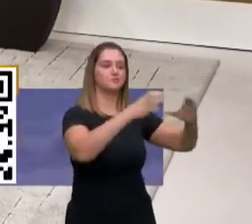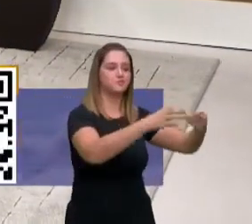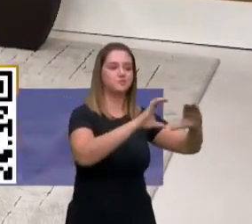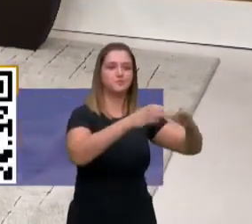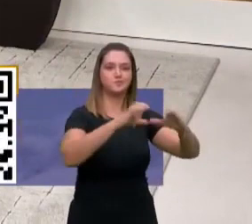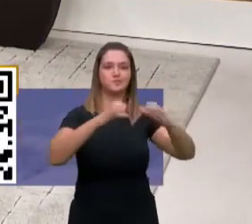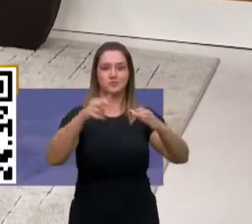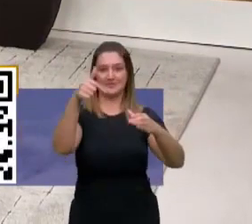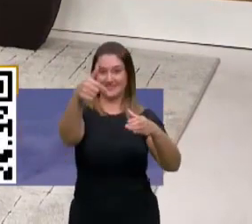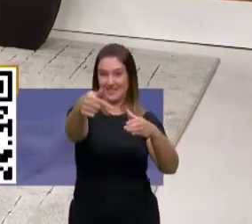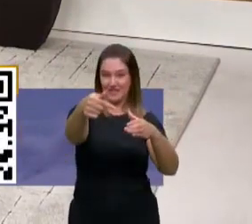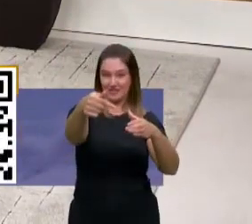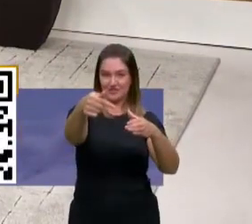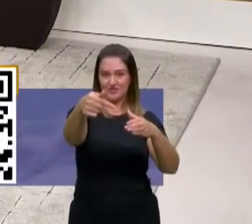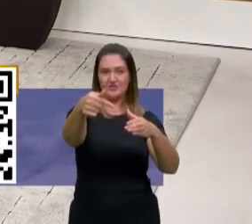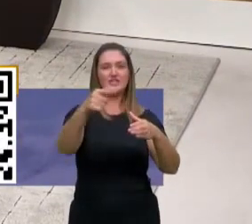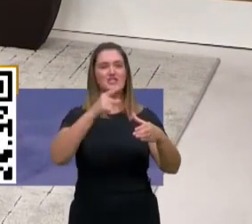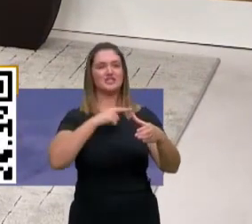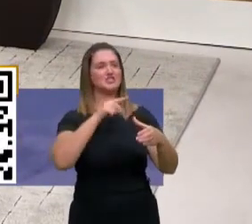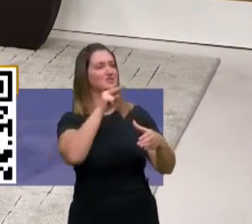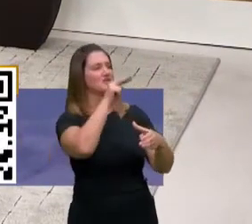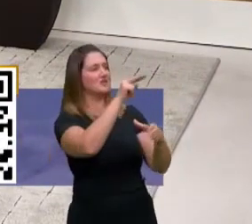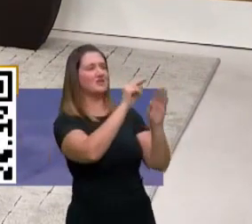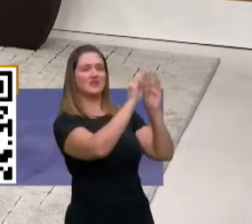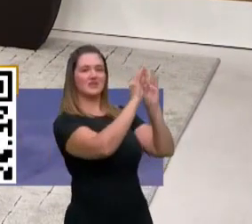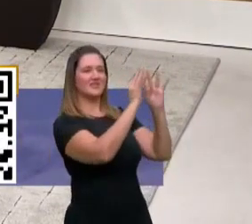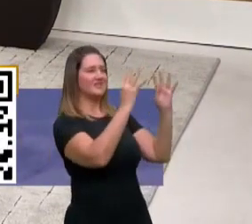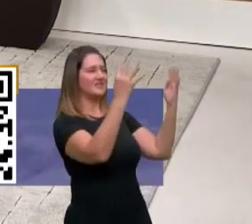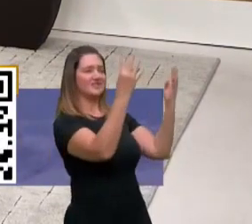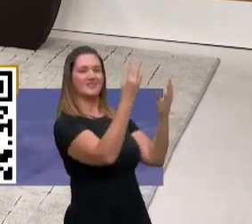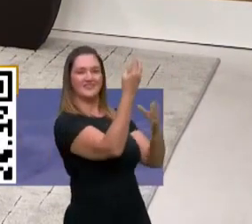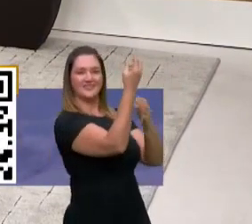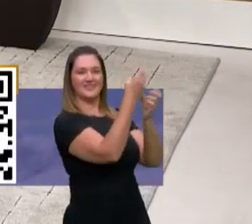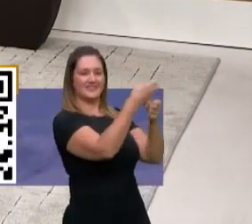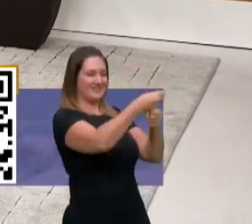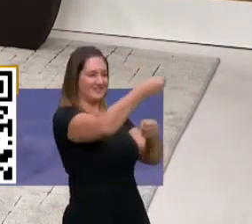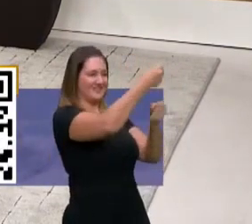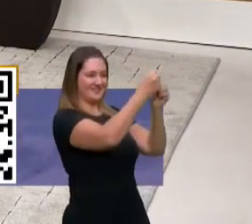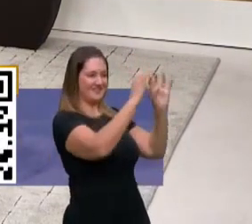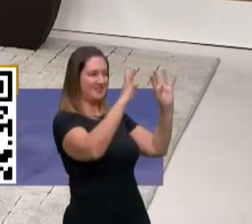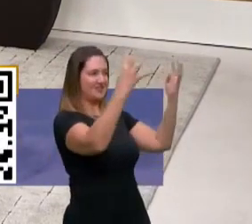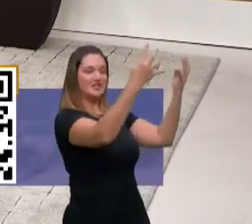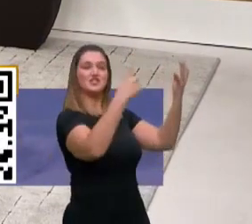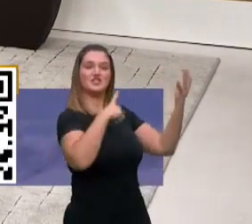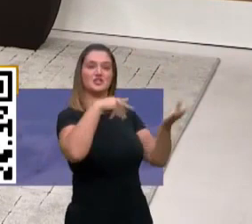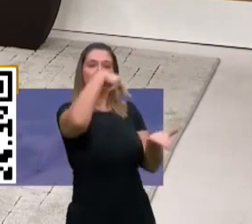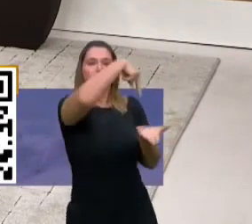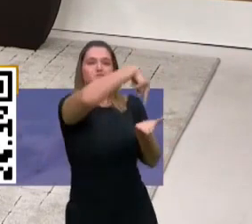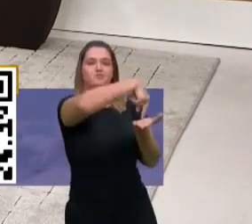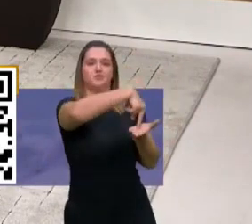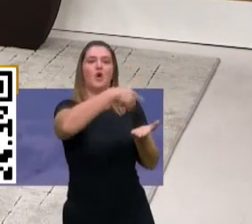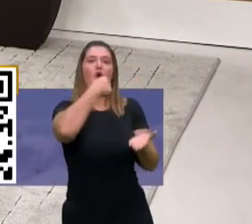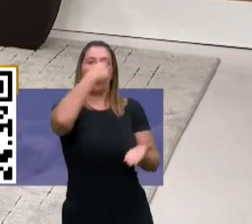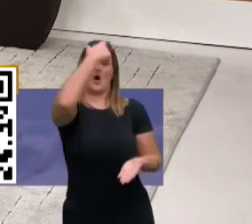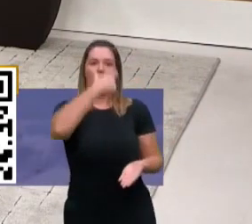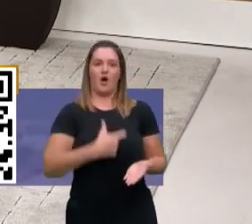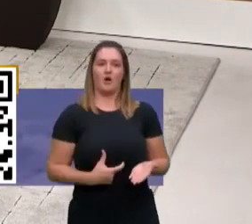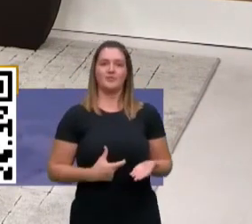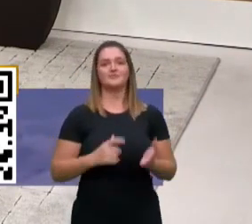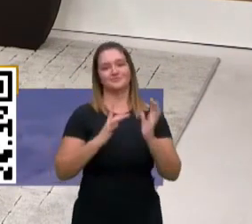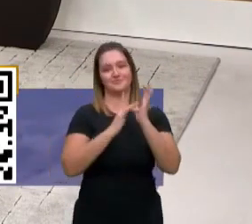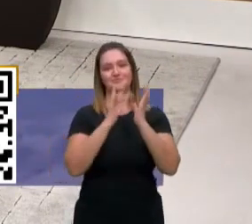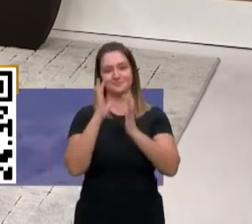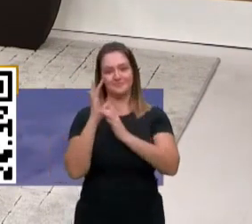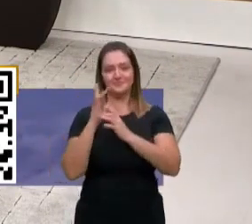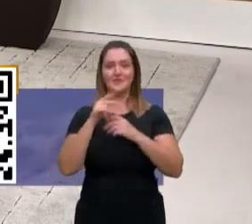igrejas e ele olhou e viu então que havia um ser maravilhoso, que é Jesus, que andava no meio dos candelabros e no meio das